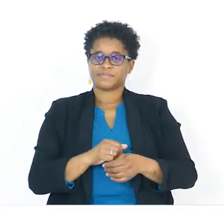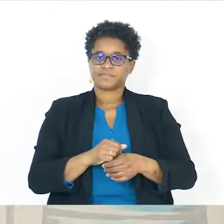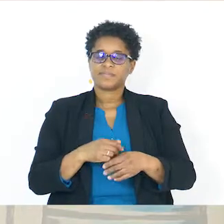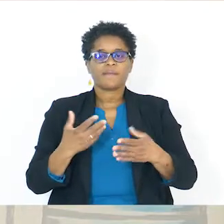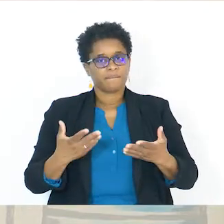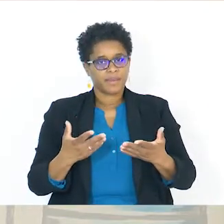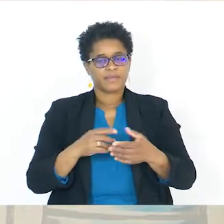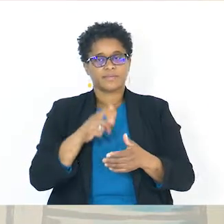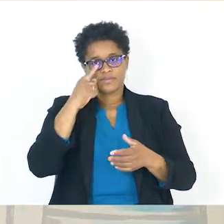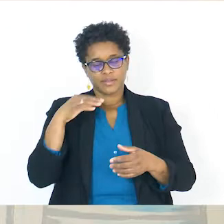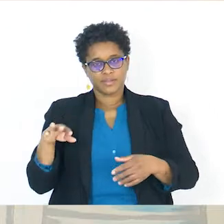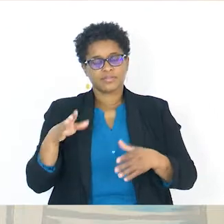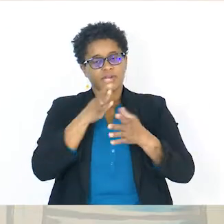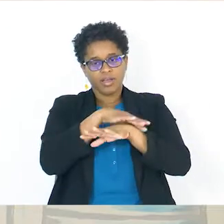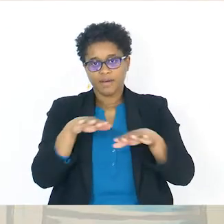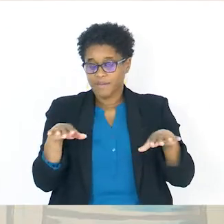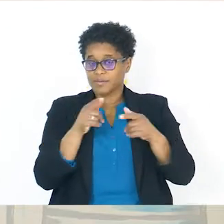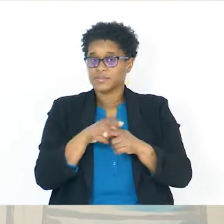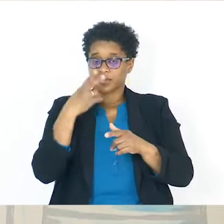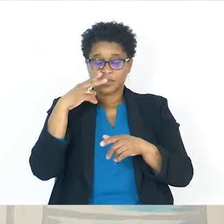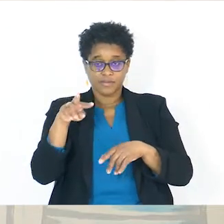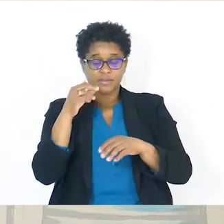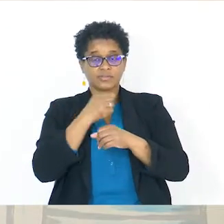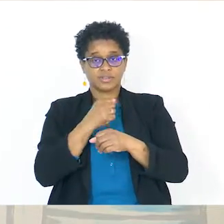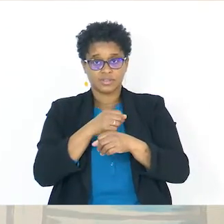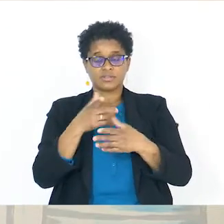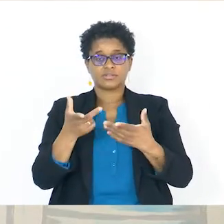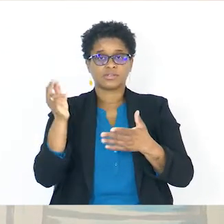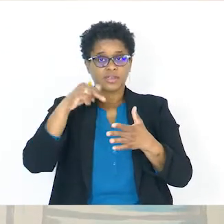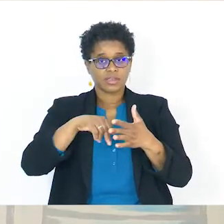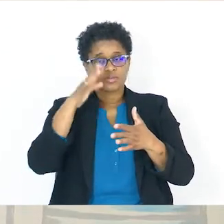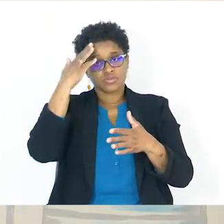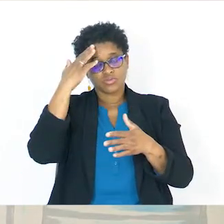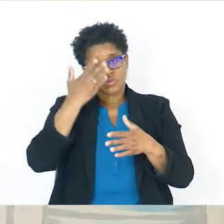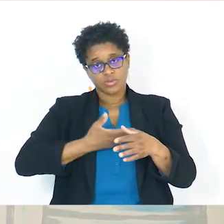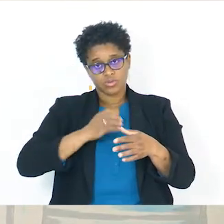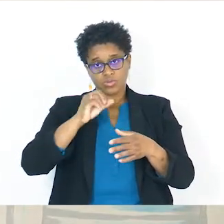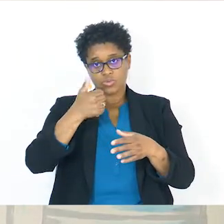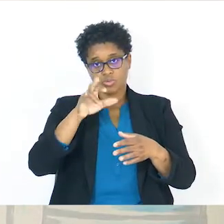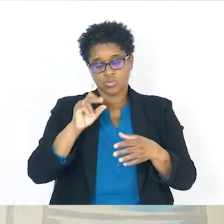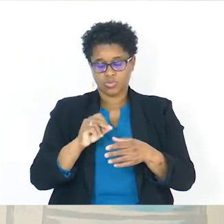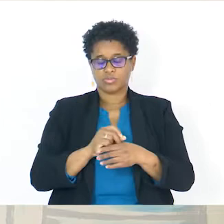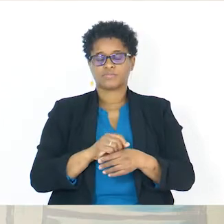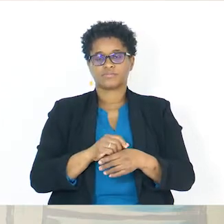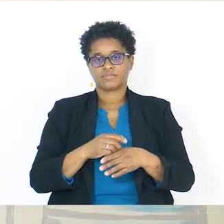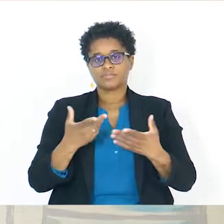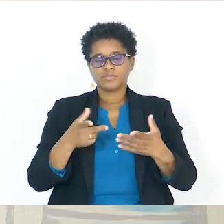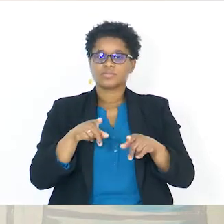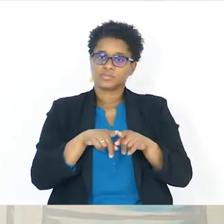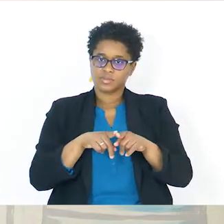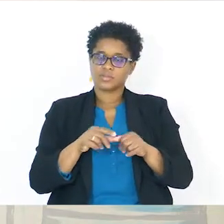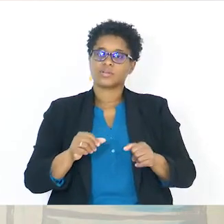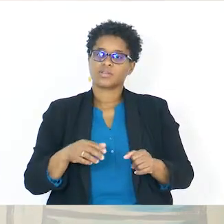Certo? Bem, meninos, acabamos de ver exercícios que entram o número, o dobro, aliás. O dobro,